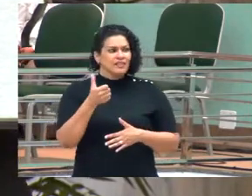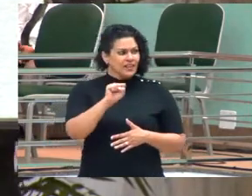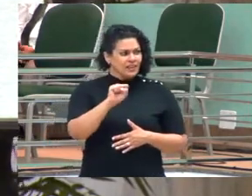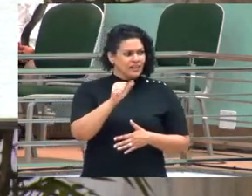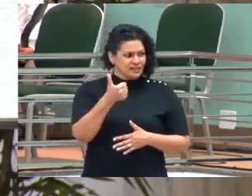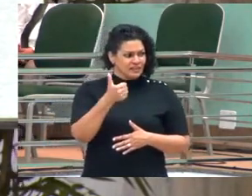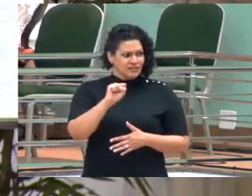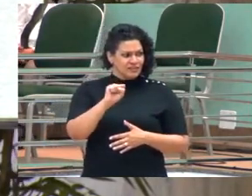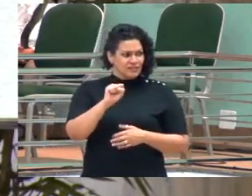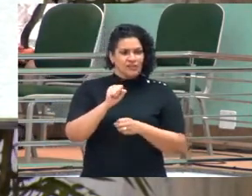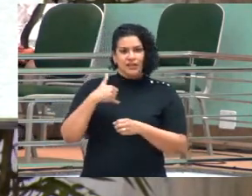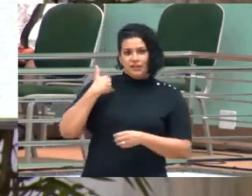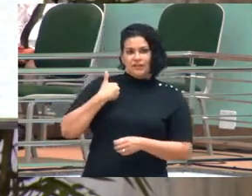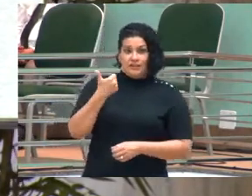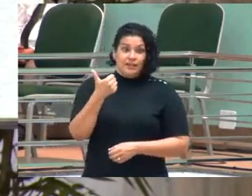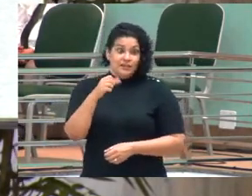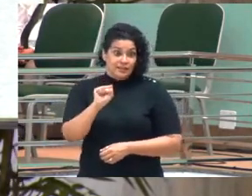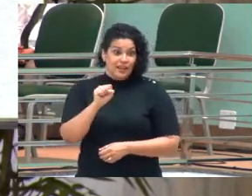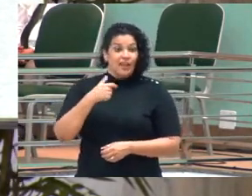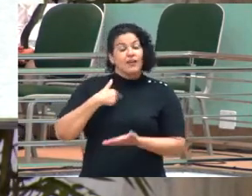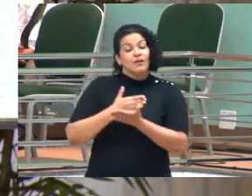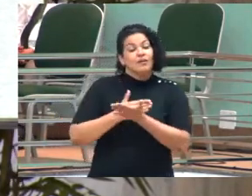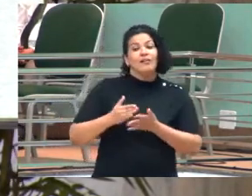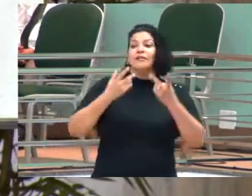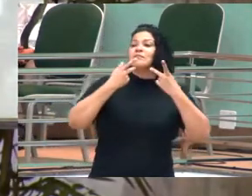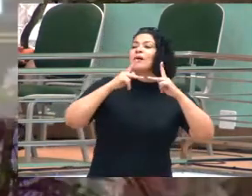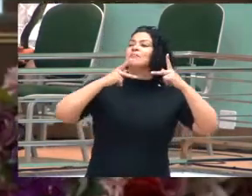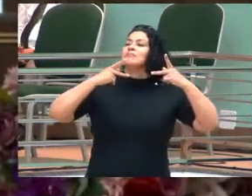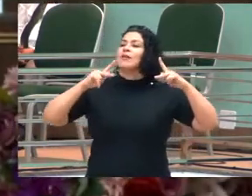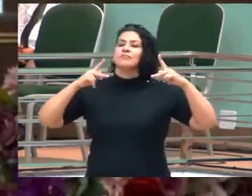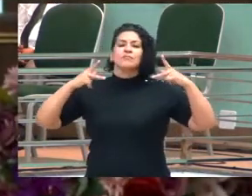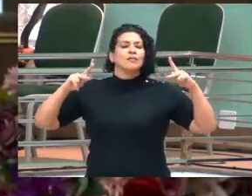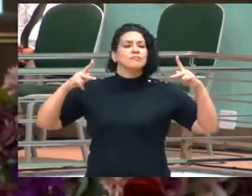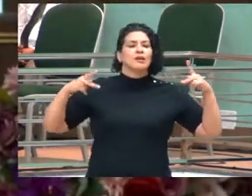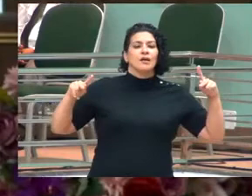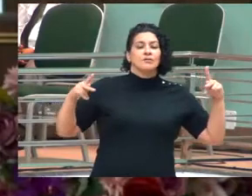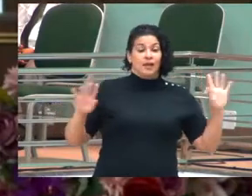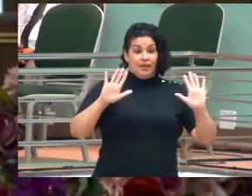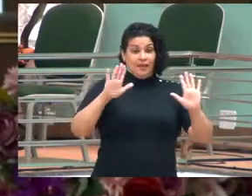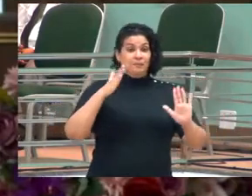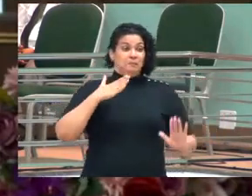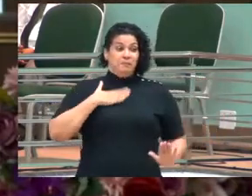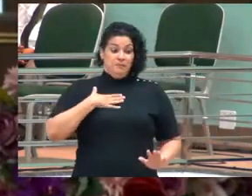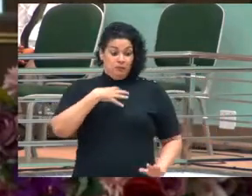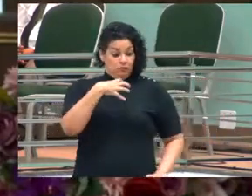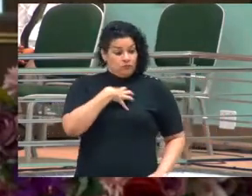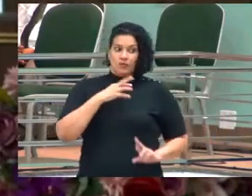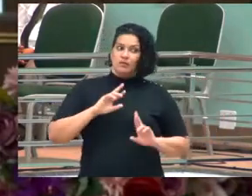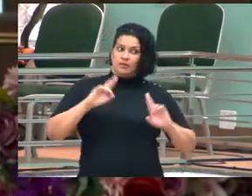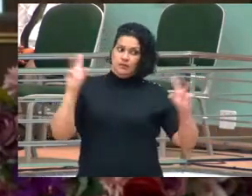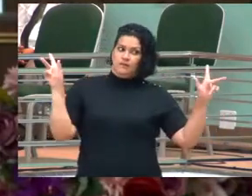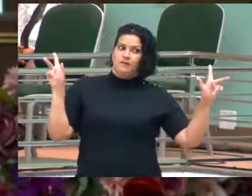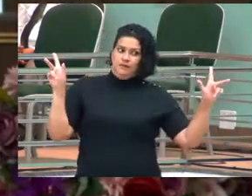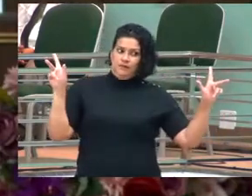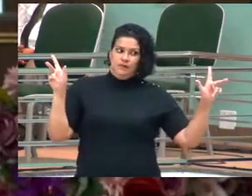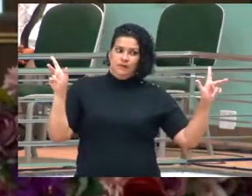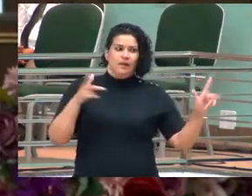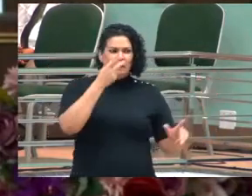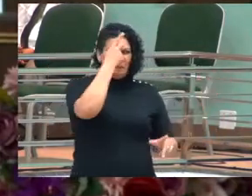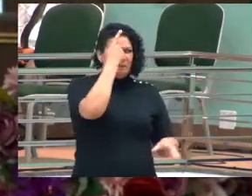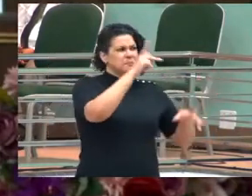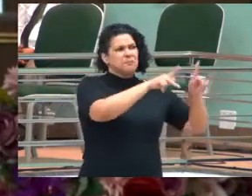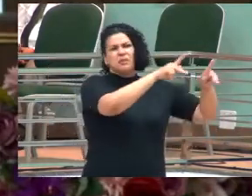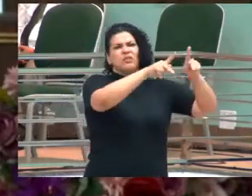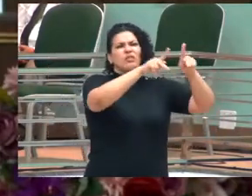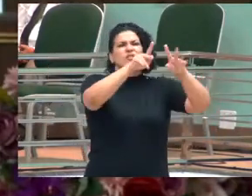Eu tinha alguns costumes diferentes da minha época. Eu vestia roupa de pelo